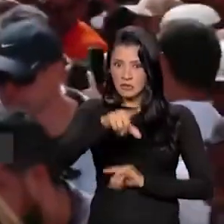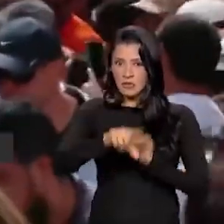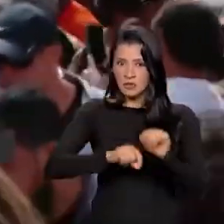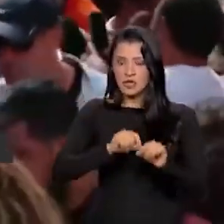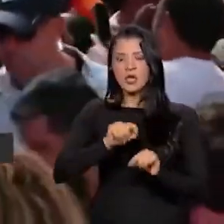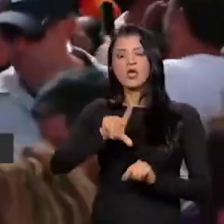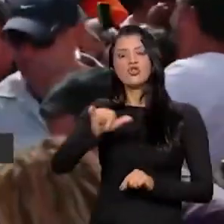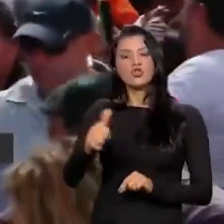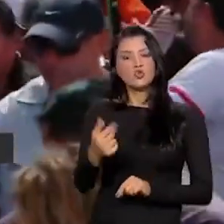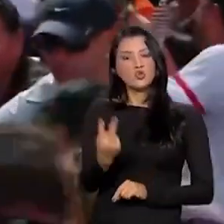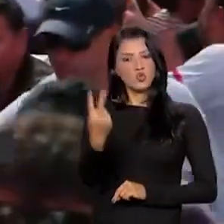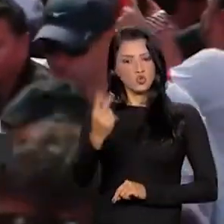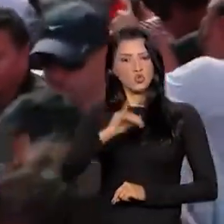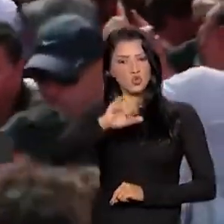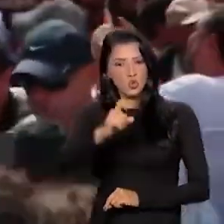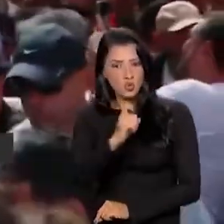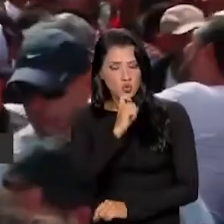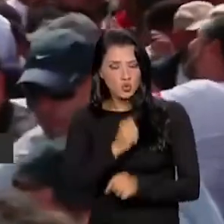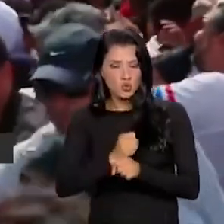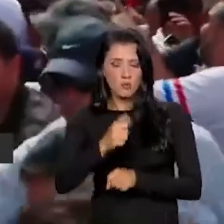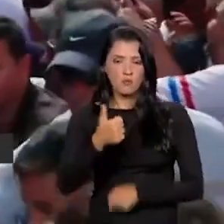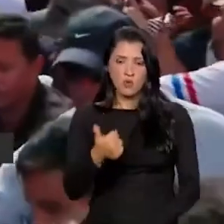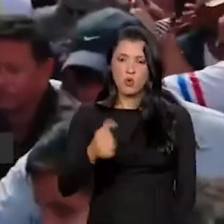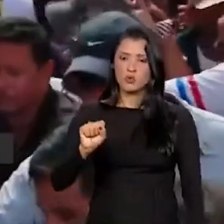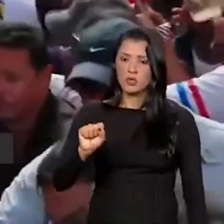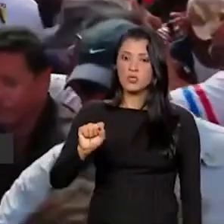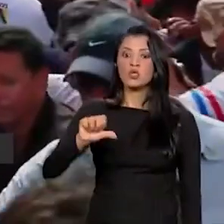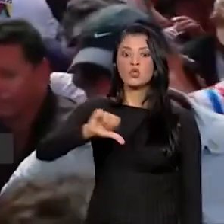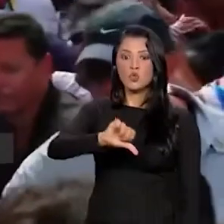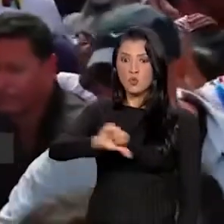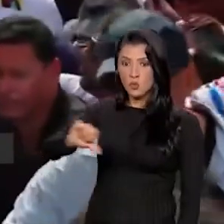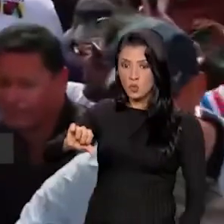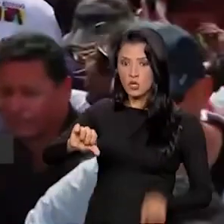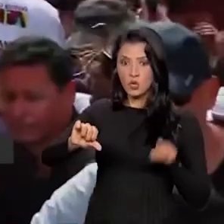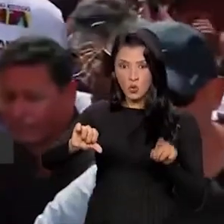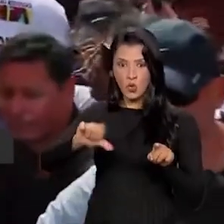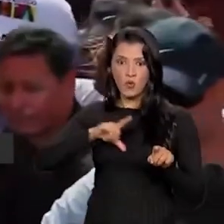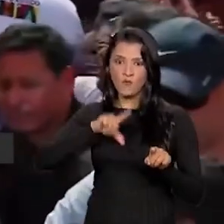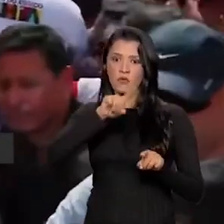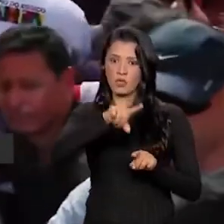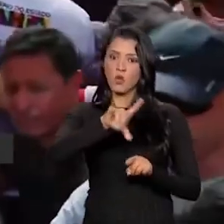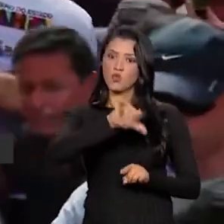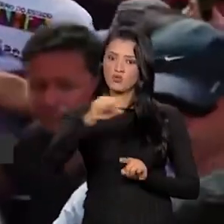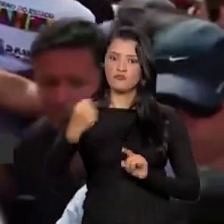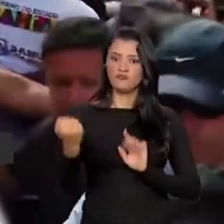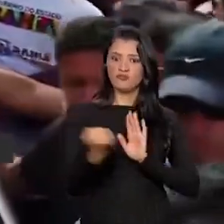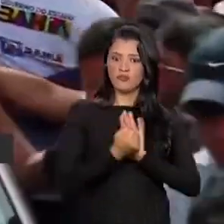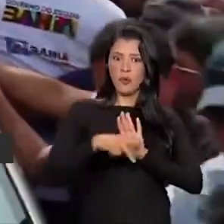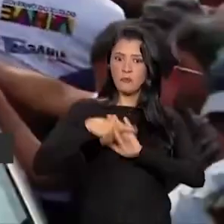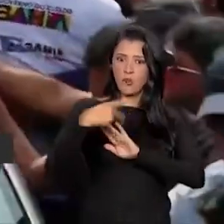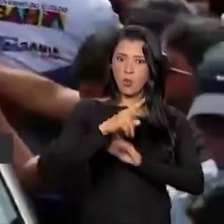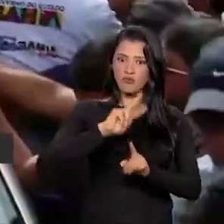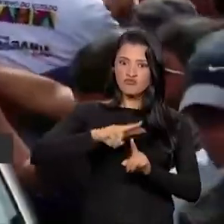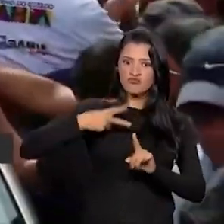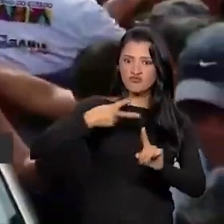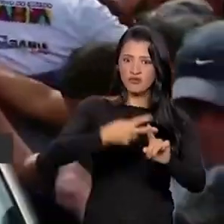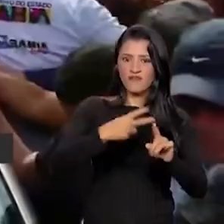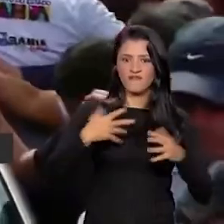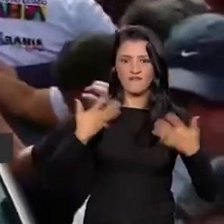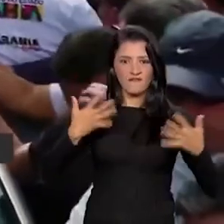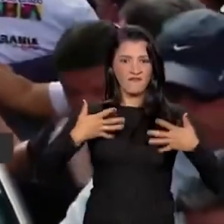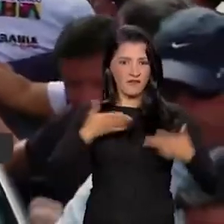em 2 de julho de 1899. Portanto, uma data duplamente